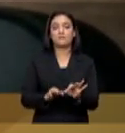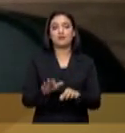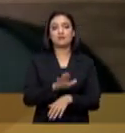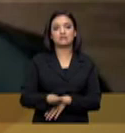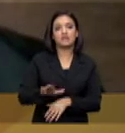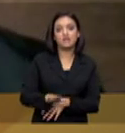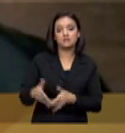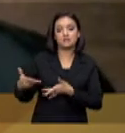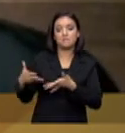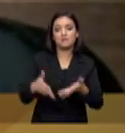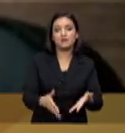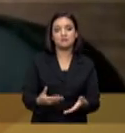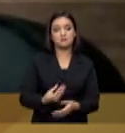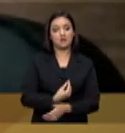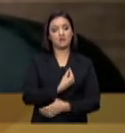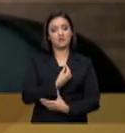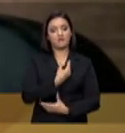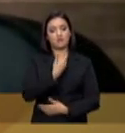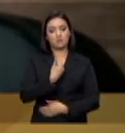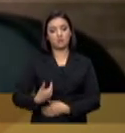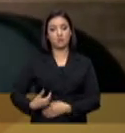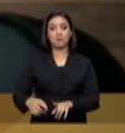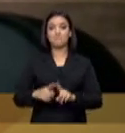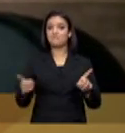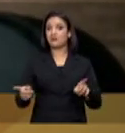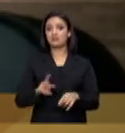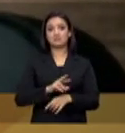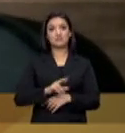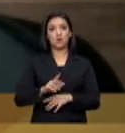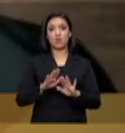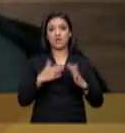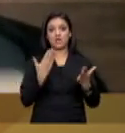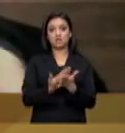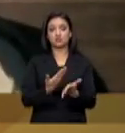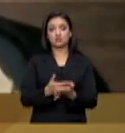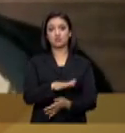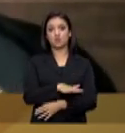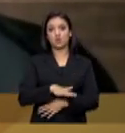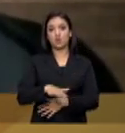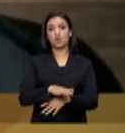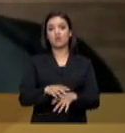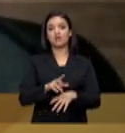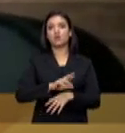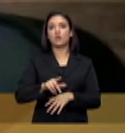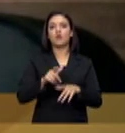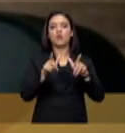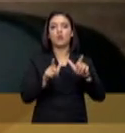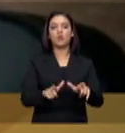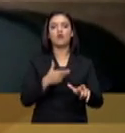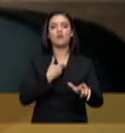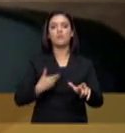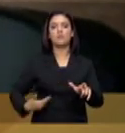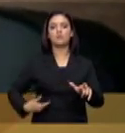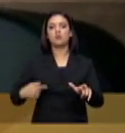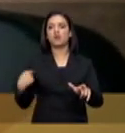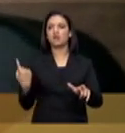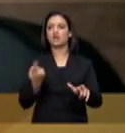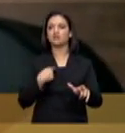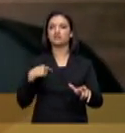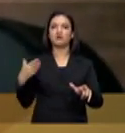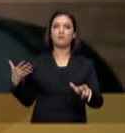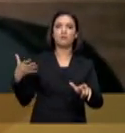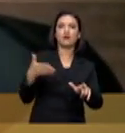vida pública, mas a escola não é em si mesma a esfera pública na qual estamos